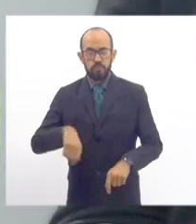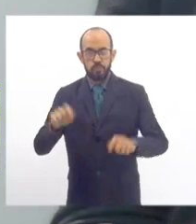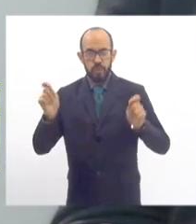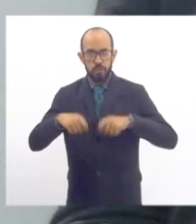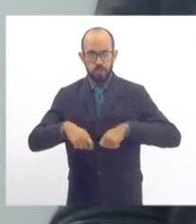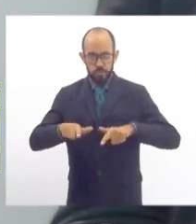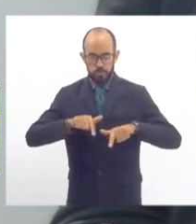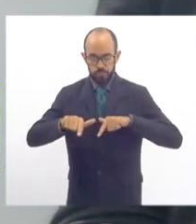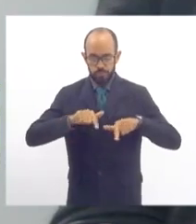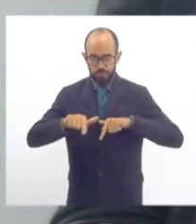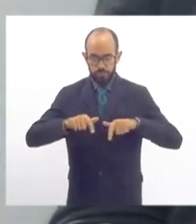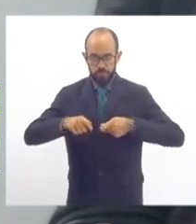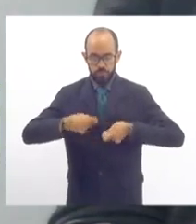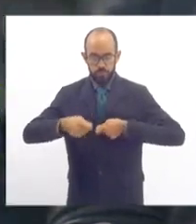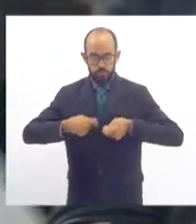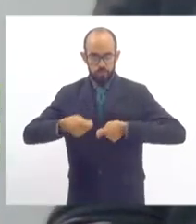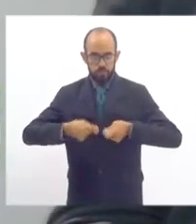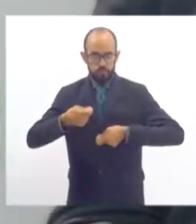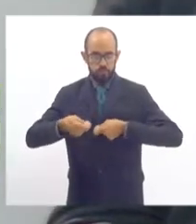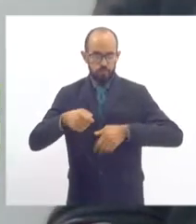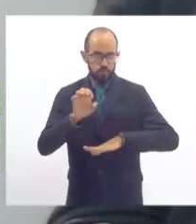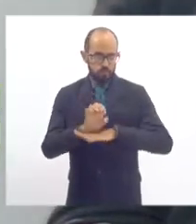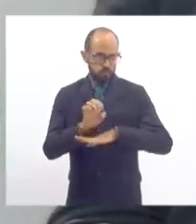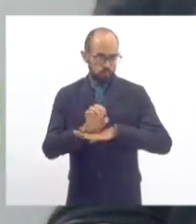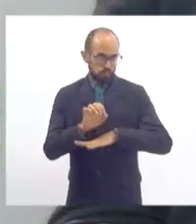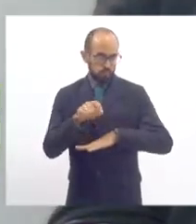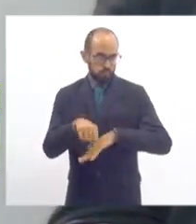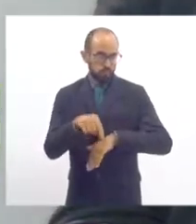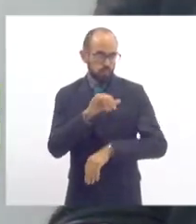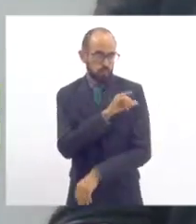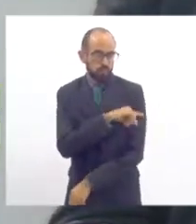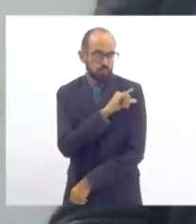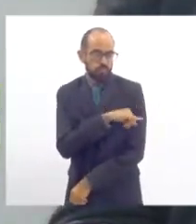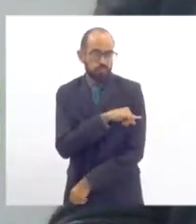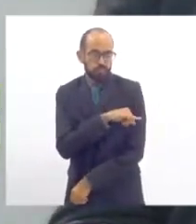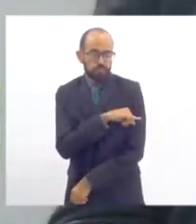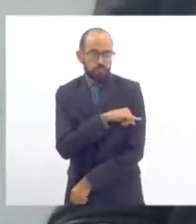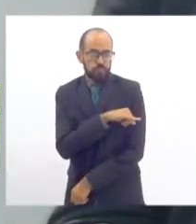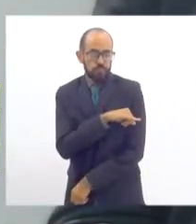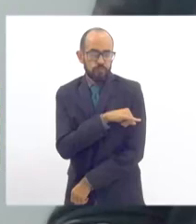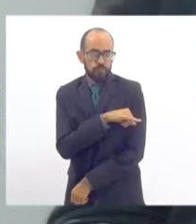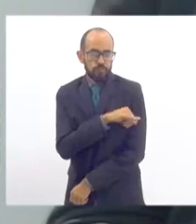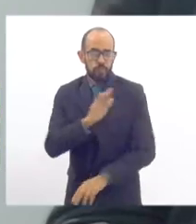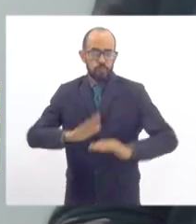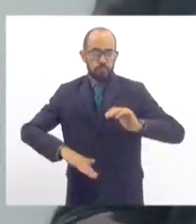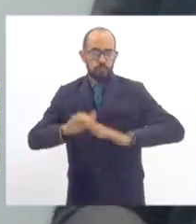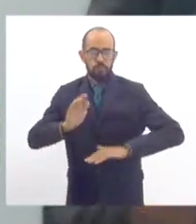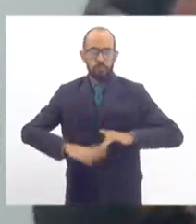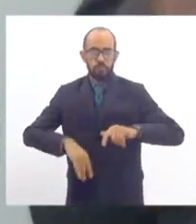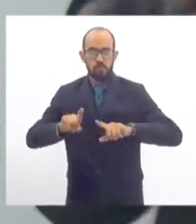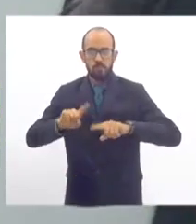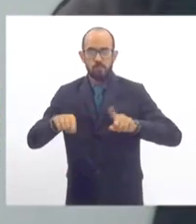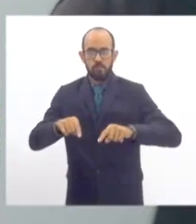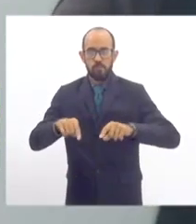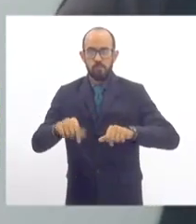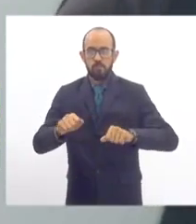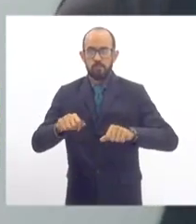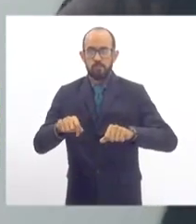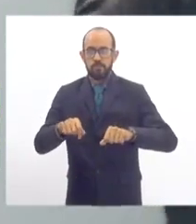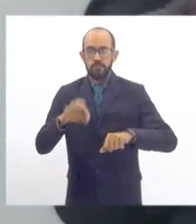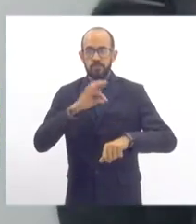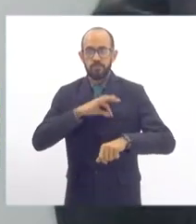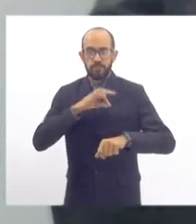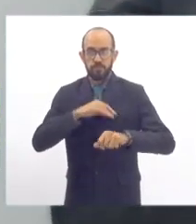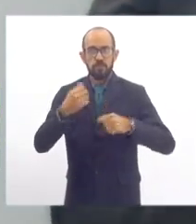condições de administrar esse Estado do Rio de Janeiro. Plano de carreira e salário devia existir já para todas as carreiras